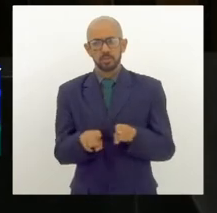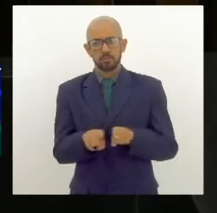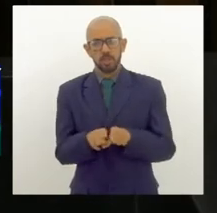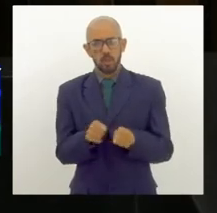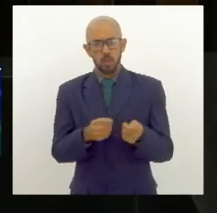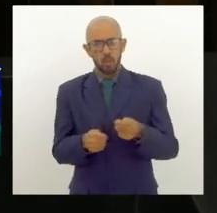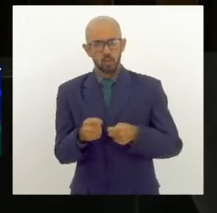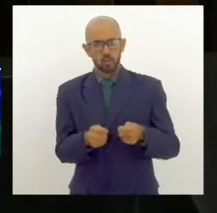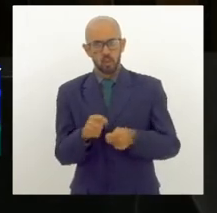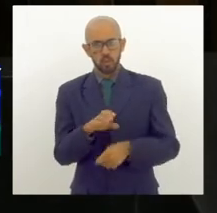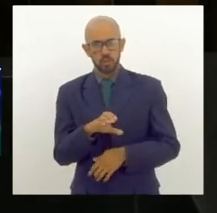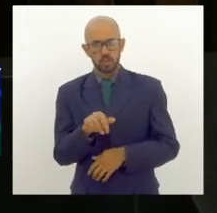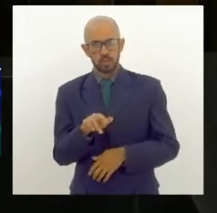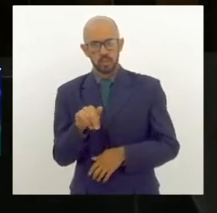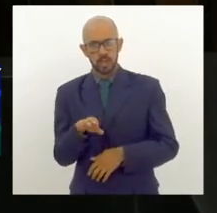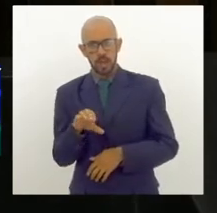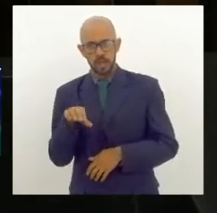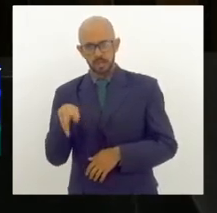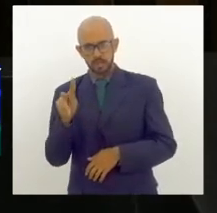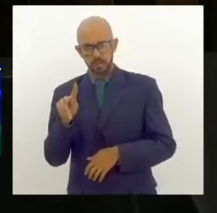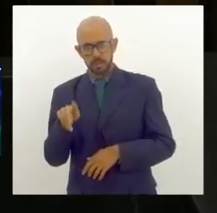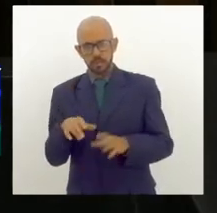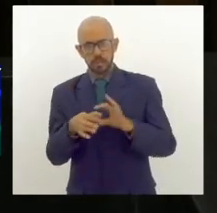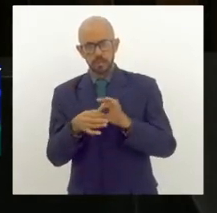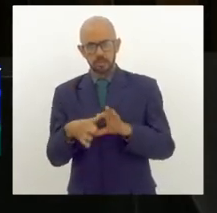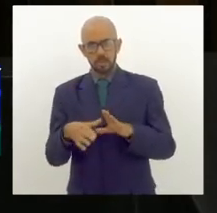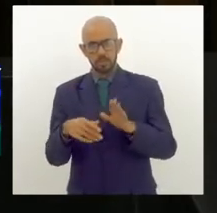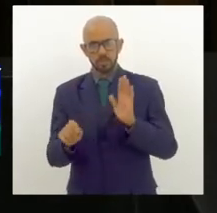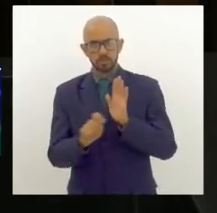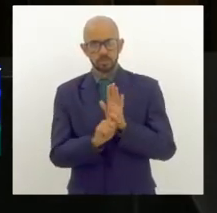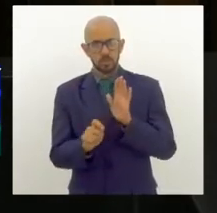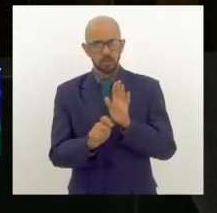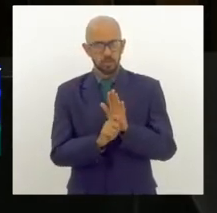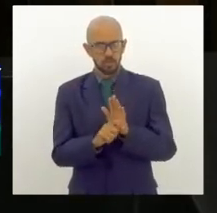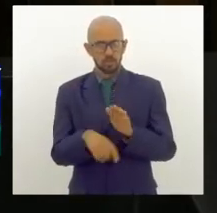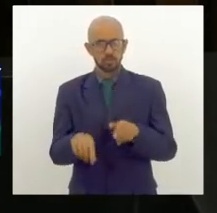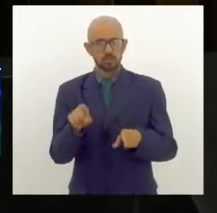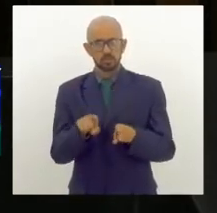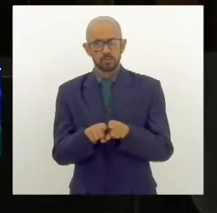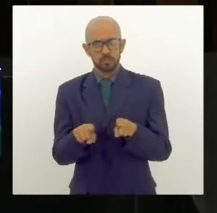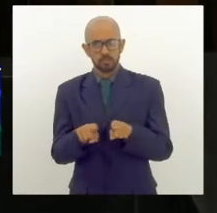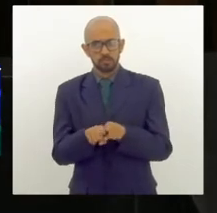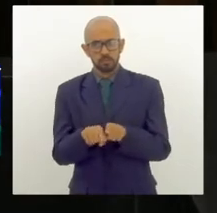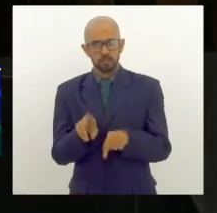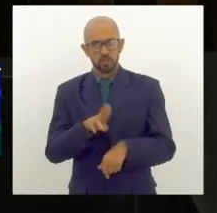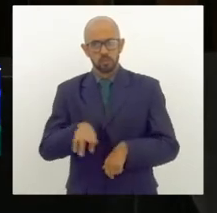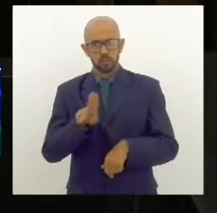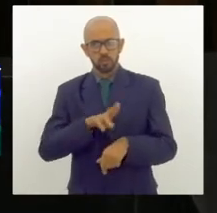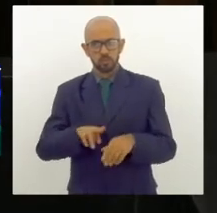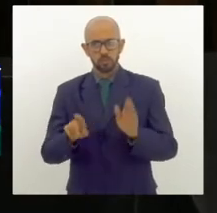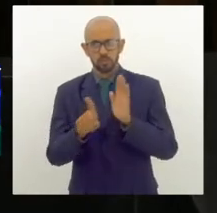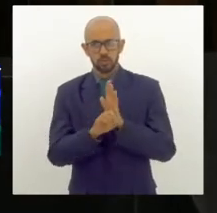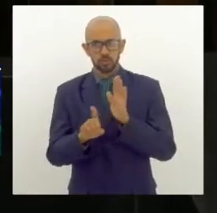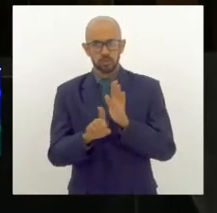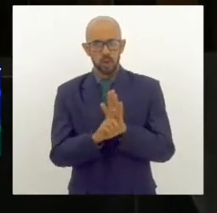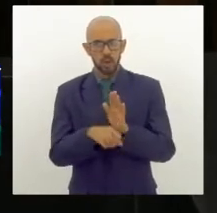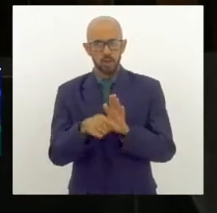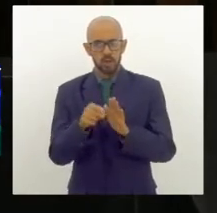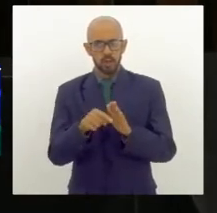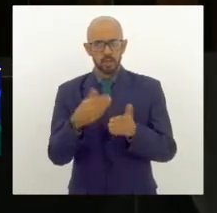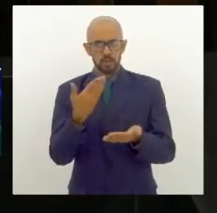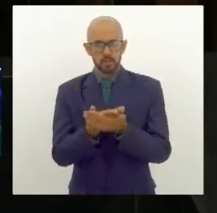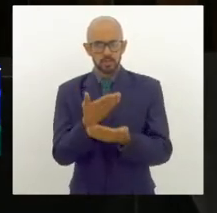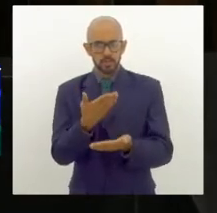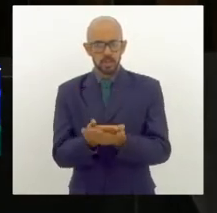crack, defendem a liberação da maconha, defendem o consumo de droga dentro de sala de aula, dentro das instituições